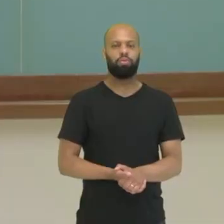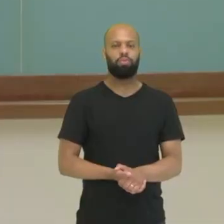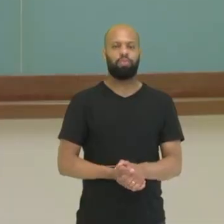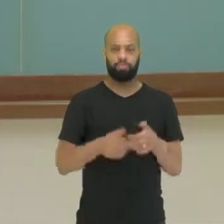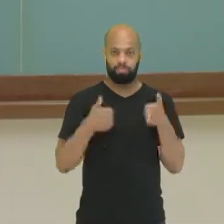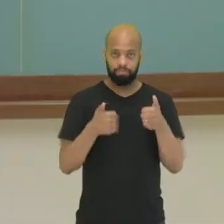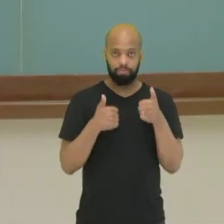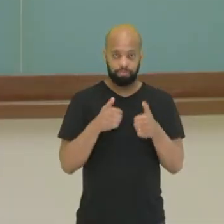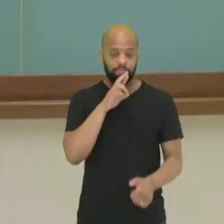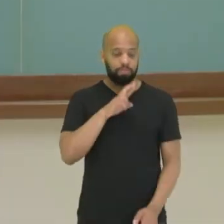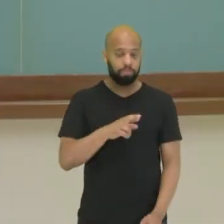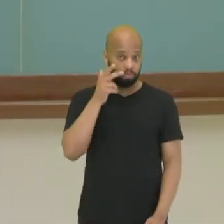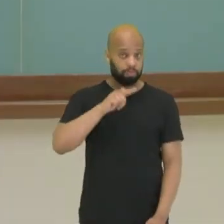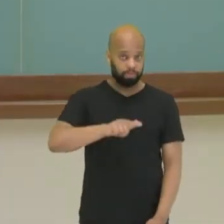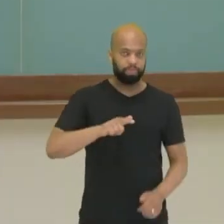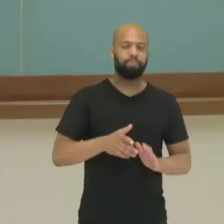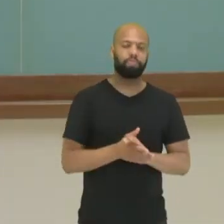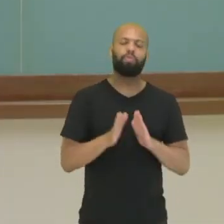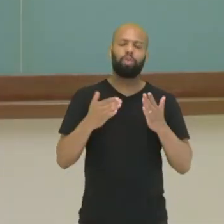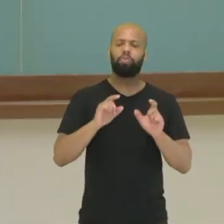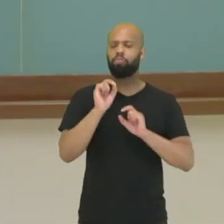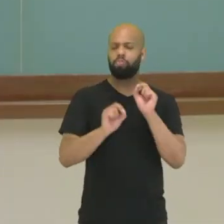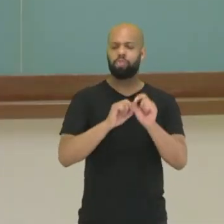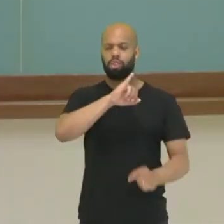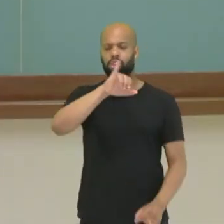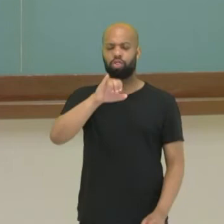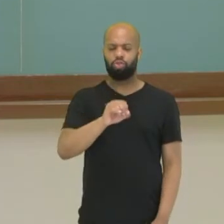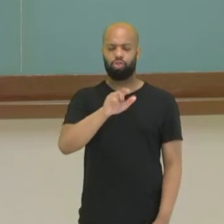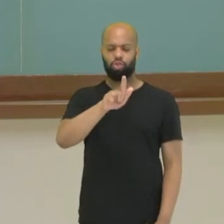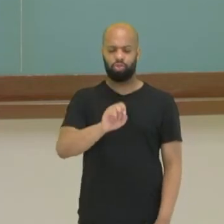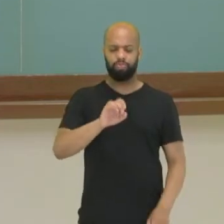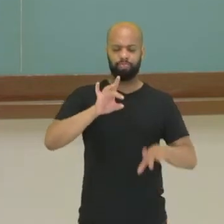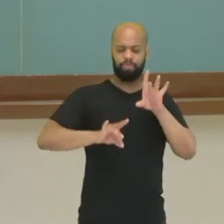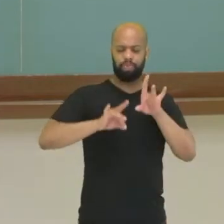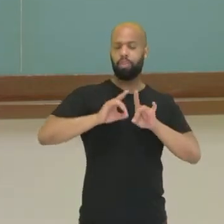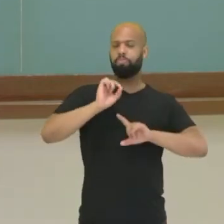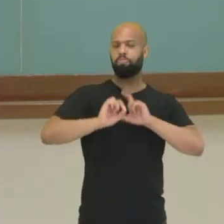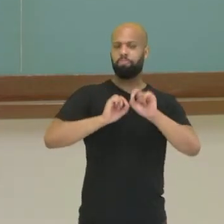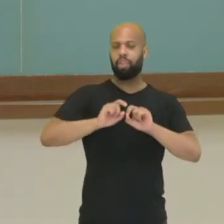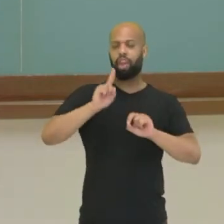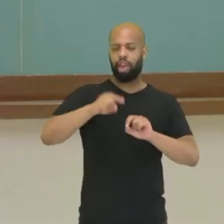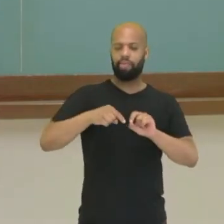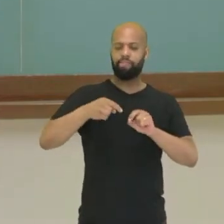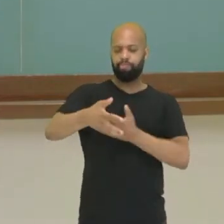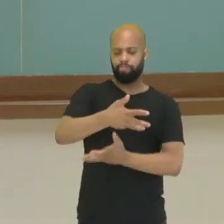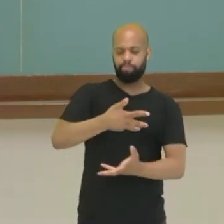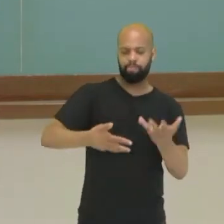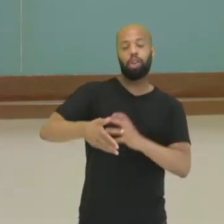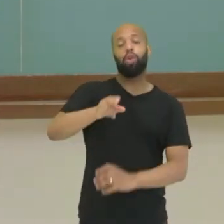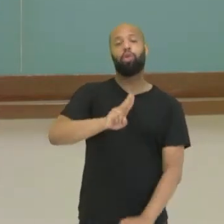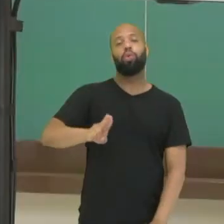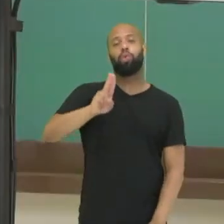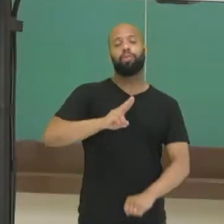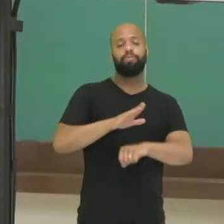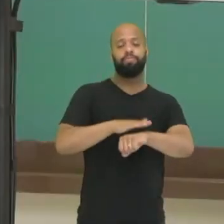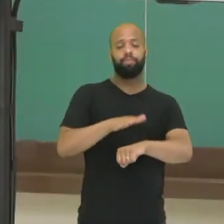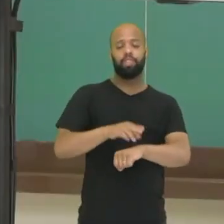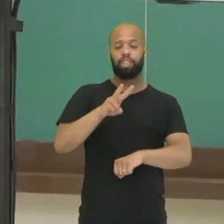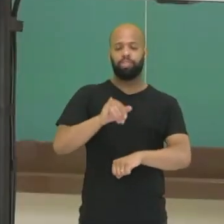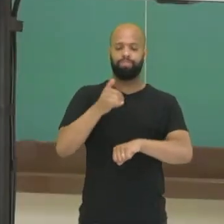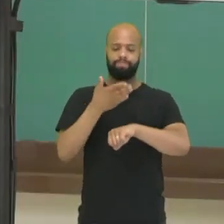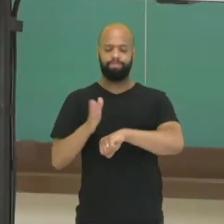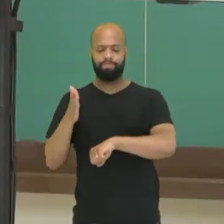tranquilo para responder essa, né? O que são jogos teatrais? São jogos utilizados, né, para a preparação, né,